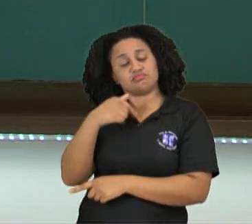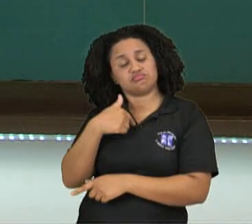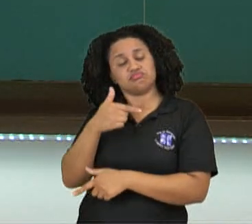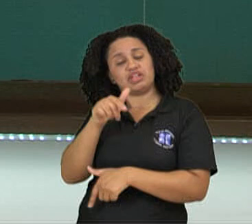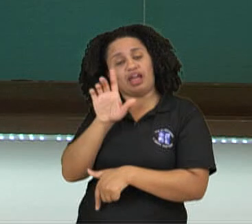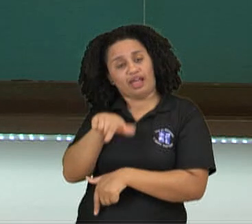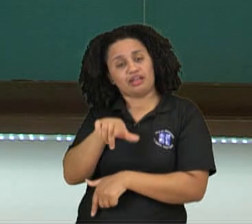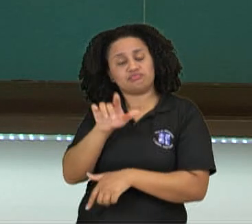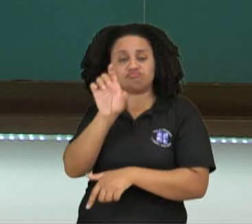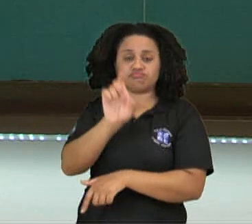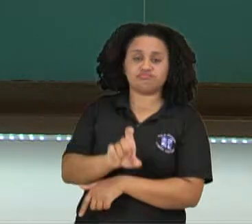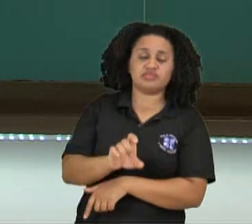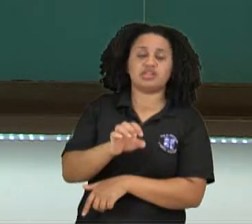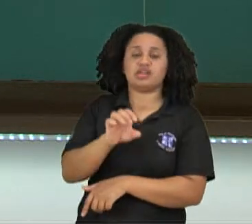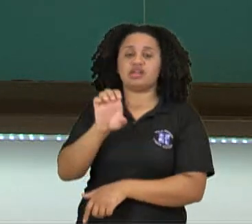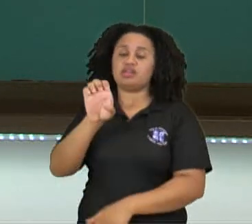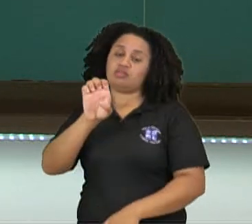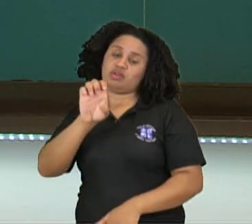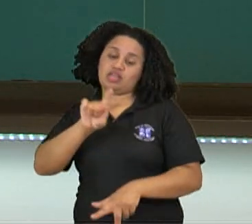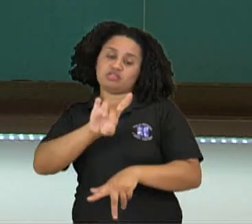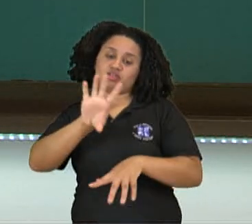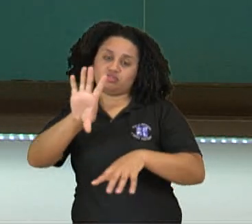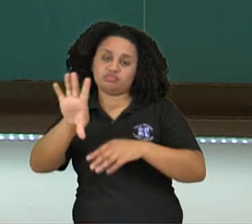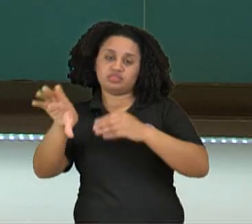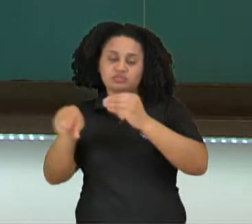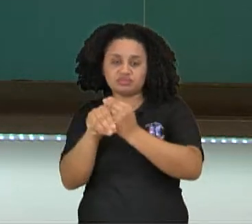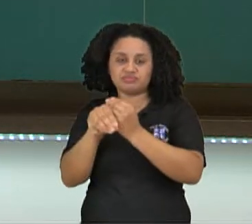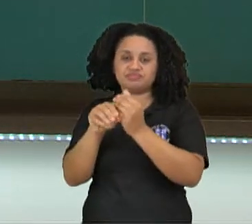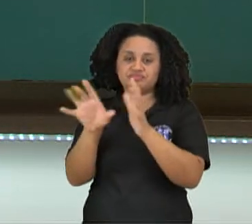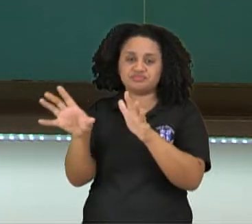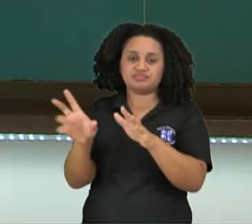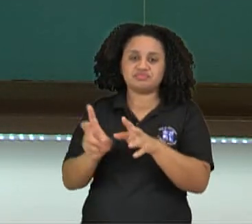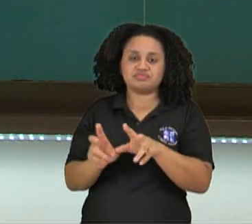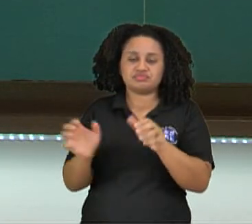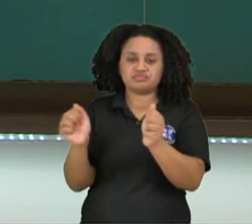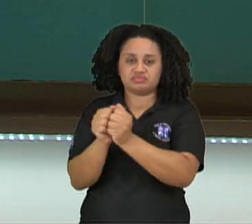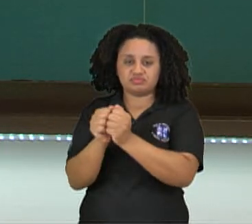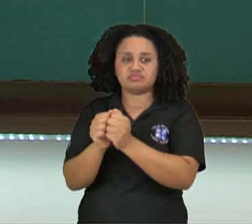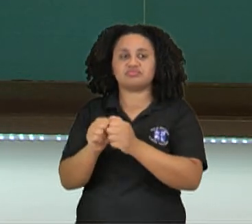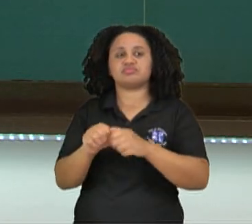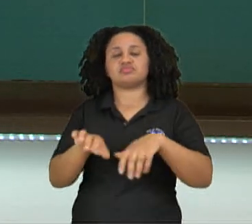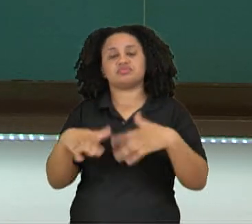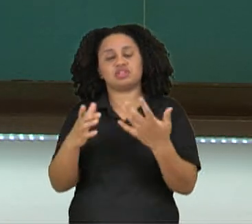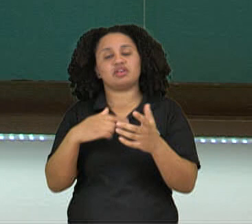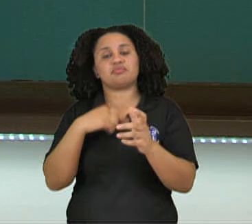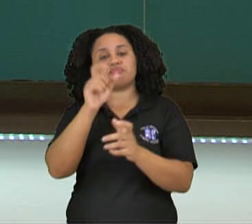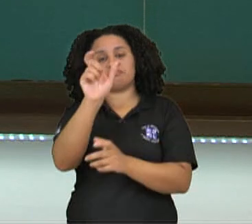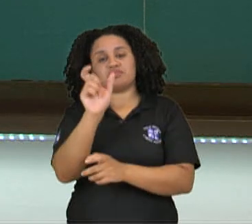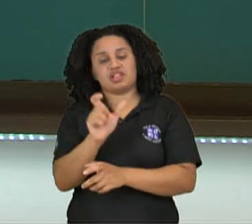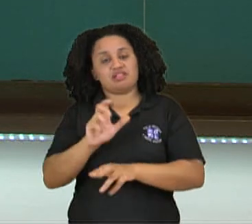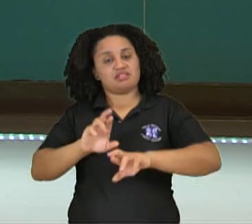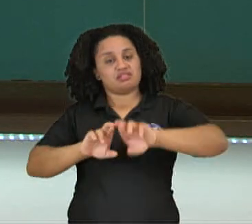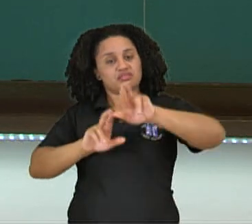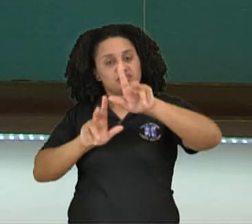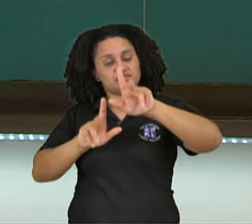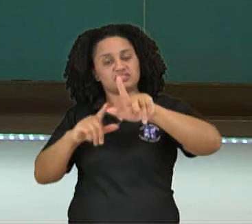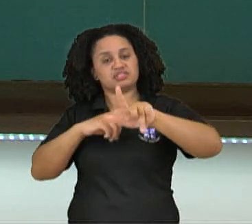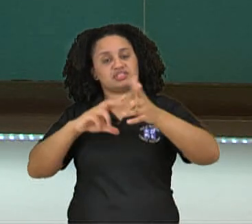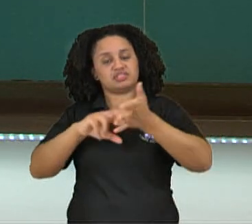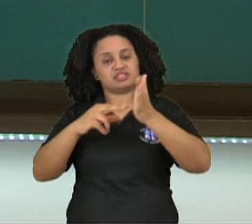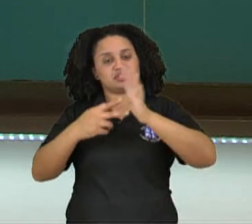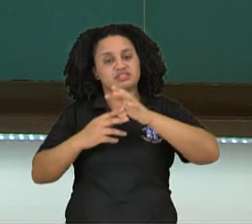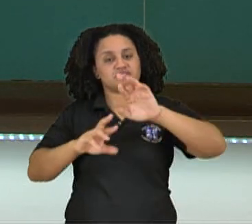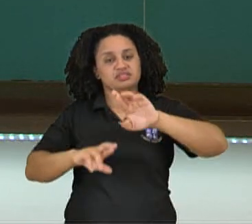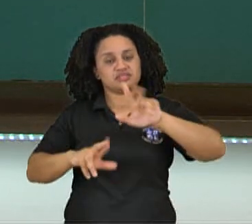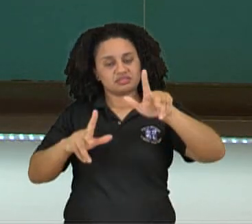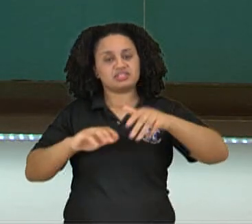e a gente tem uma conjunção aditiva que adiciona ideias. São, portanto, palavras diferentes, com significados